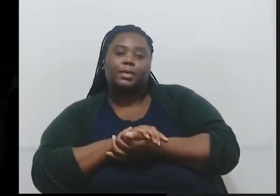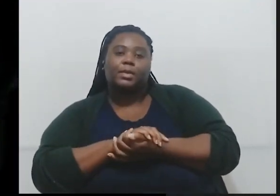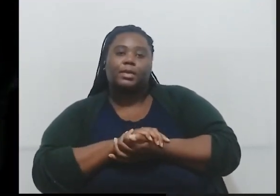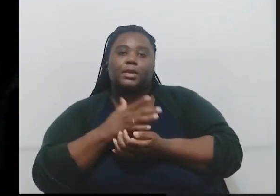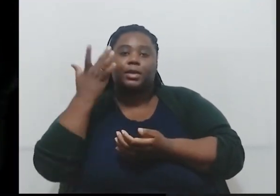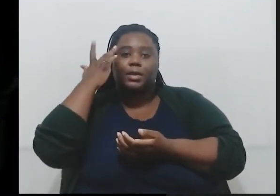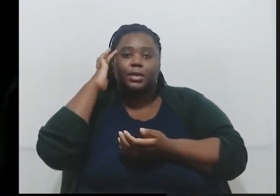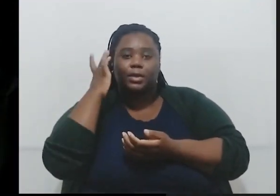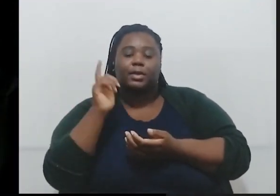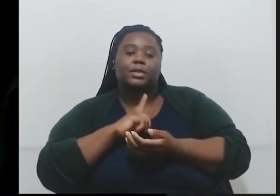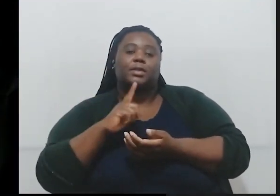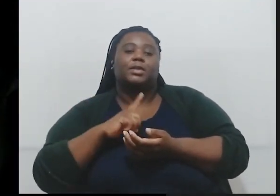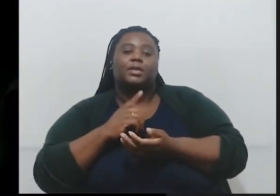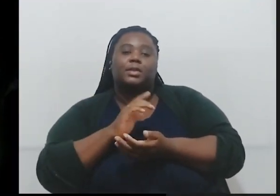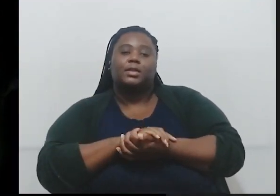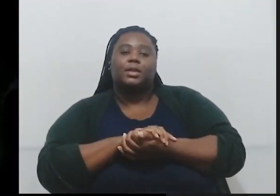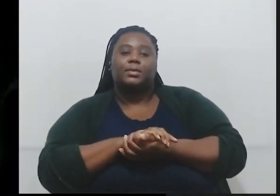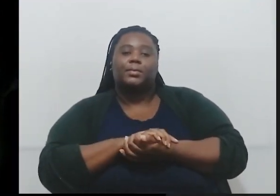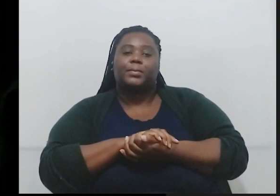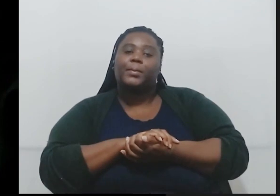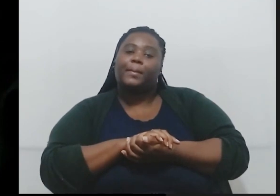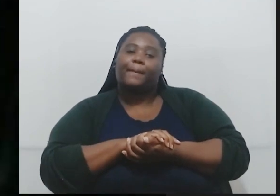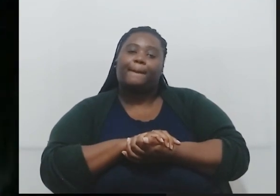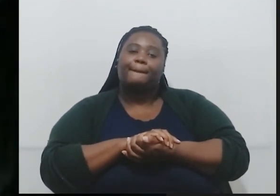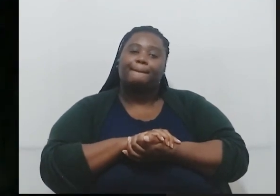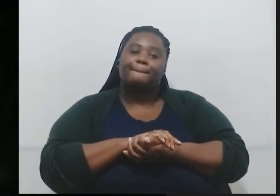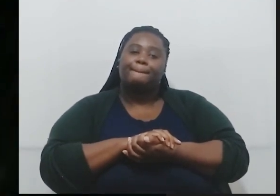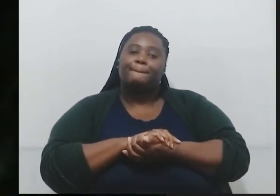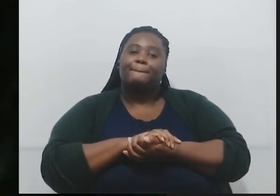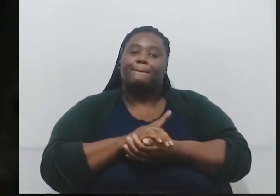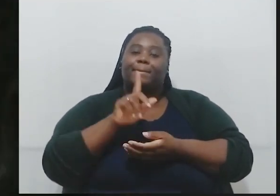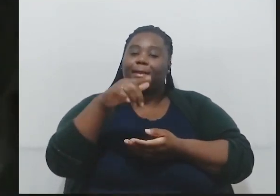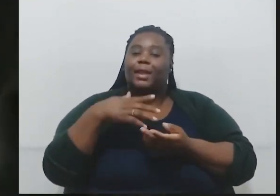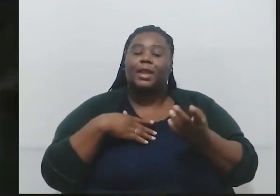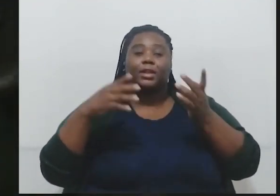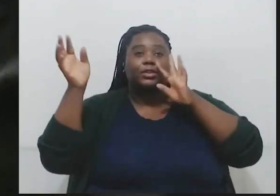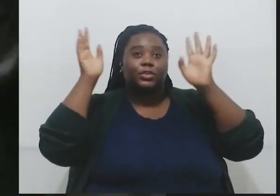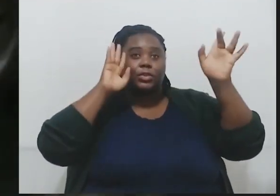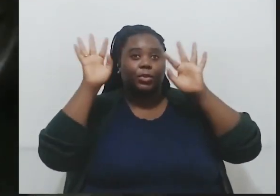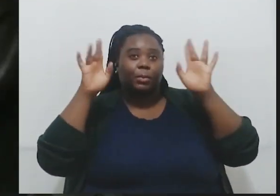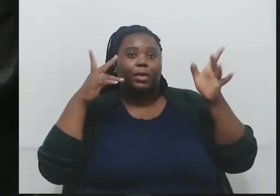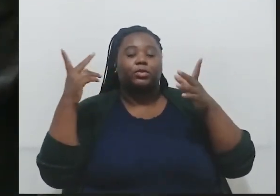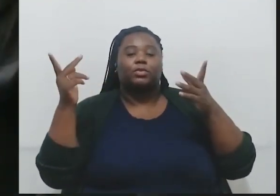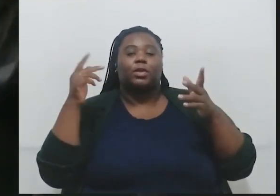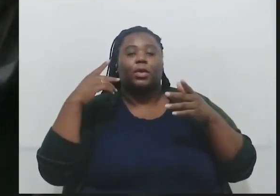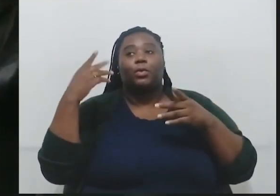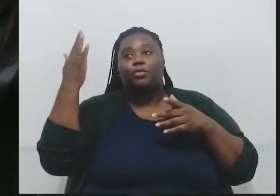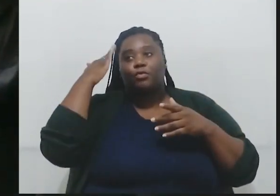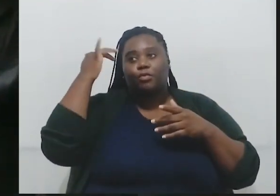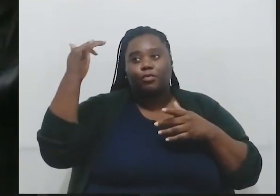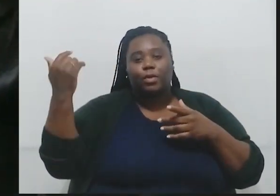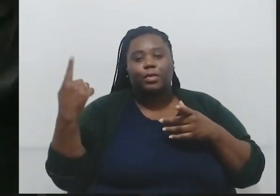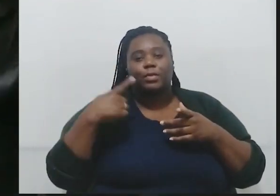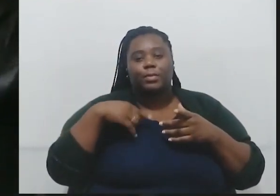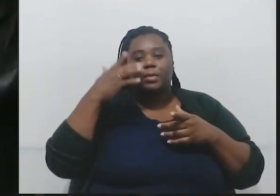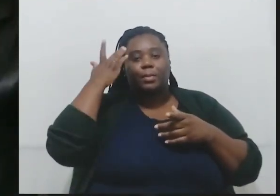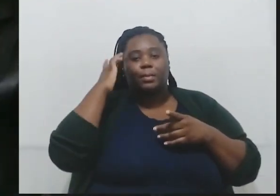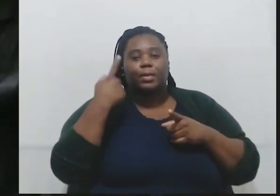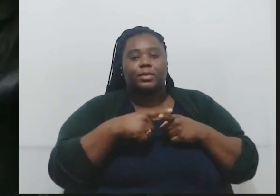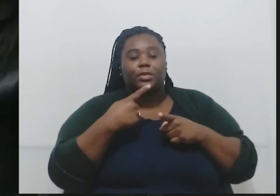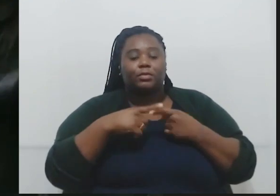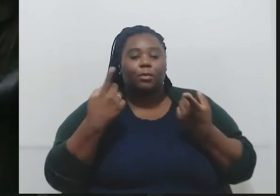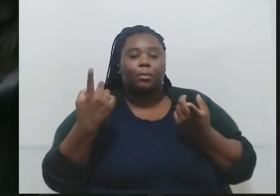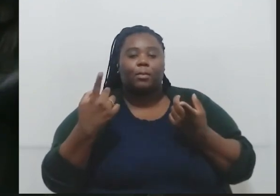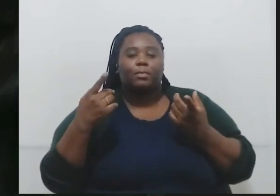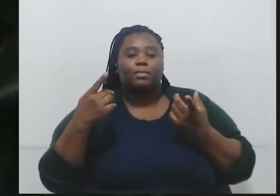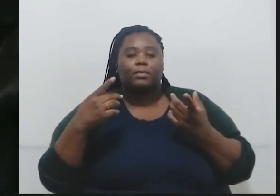umas figuras também, assim, que são desse imaginário popular. Assim, eu acho que eu sou mais formada por mídia de massa, talvez seja por isso que